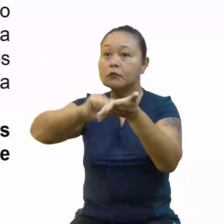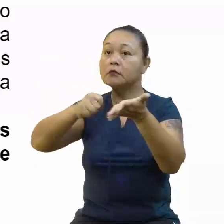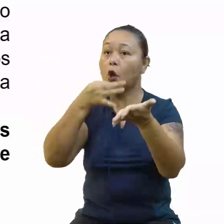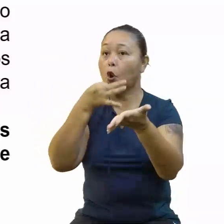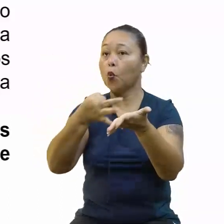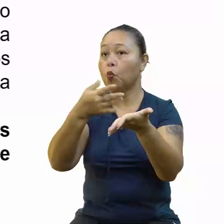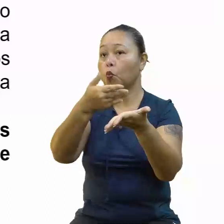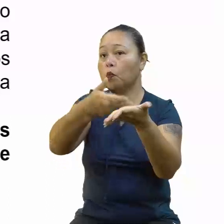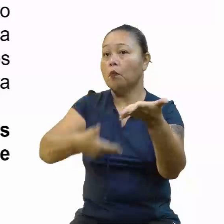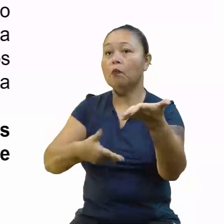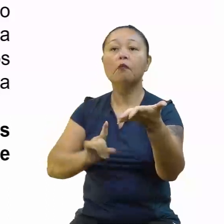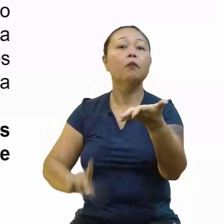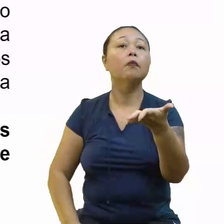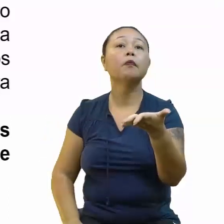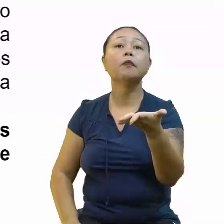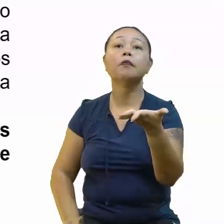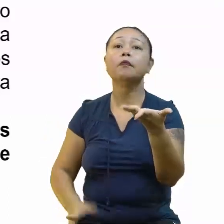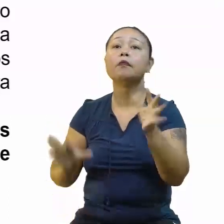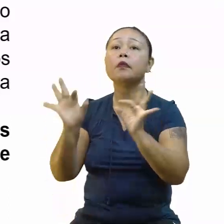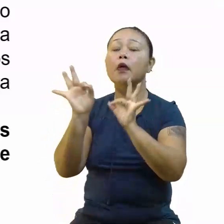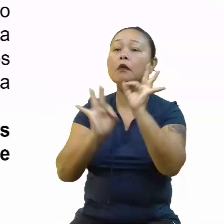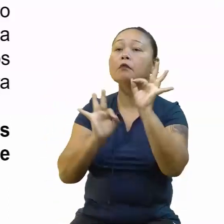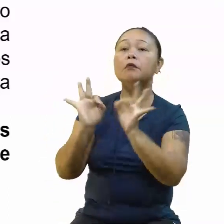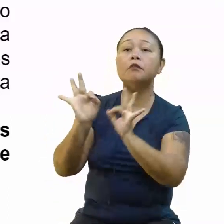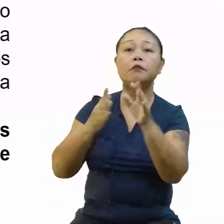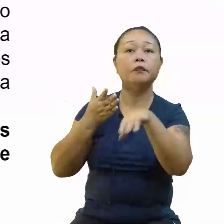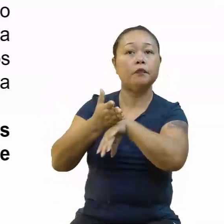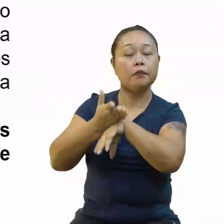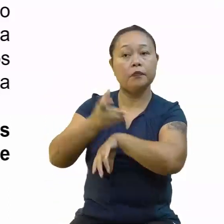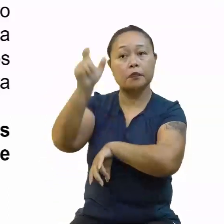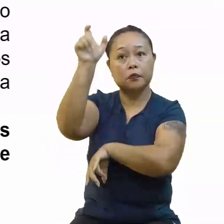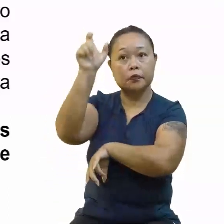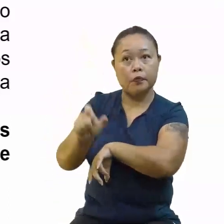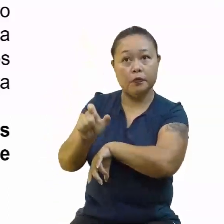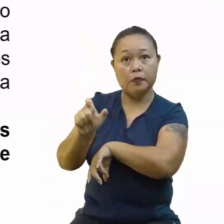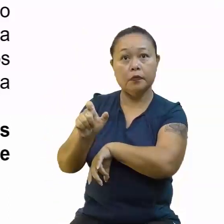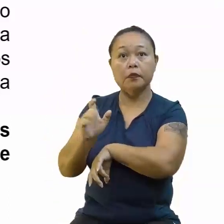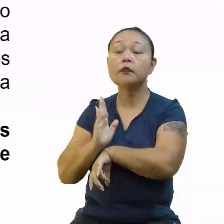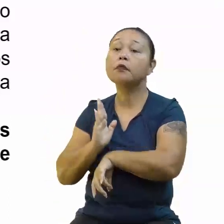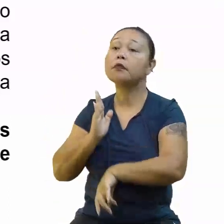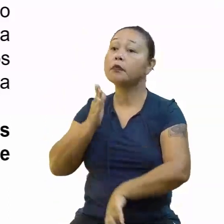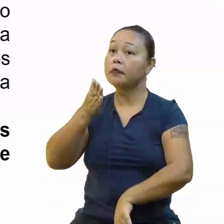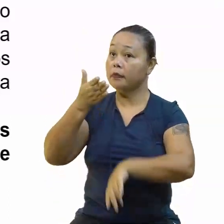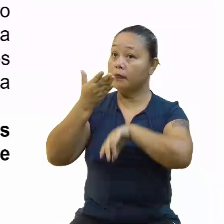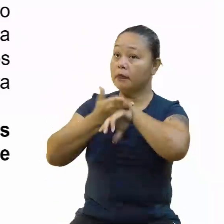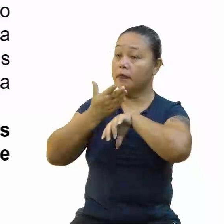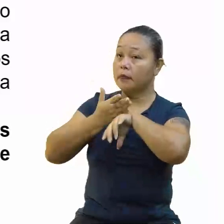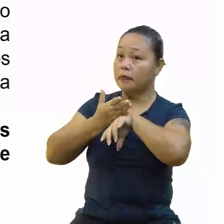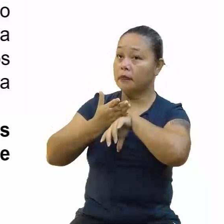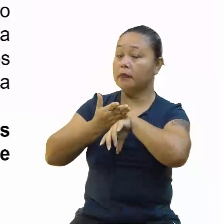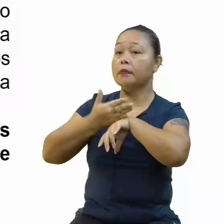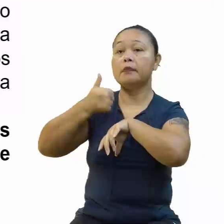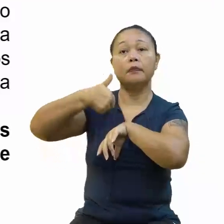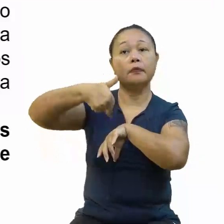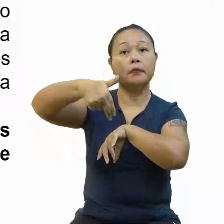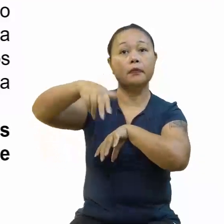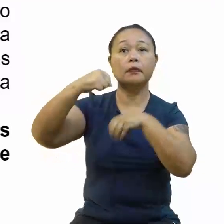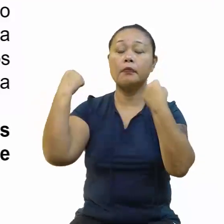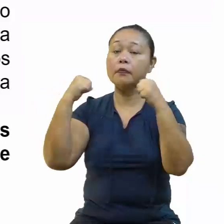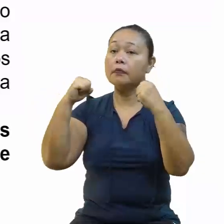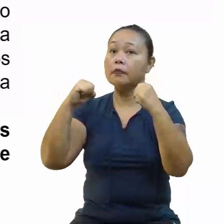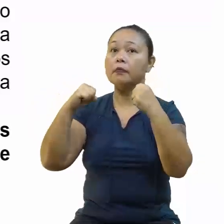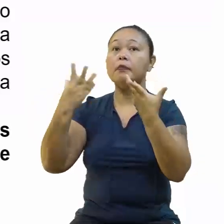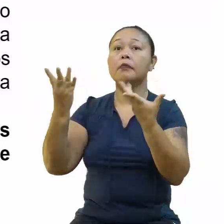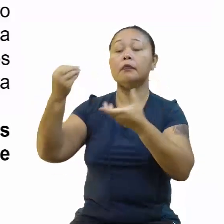para você. A organização e participação do indivíduo em práticas de atividade